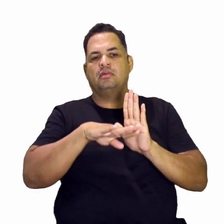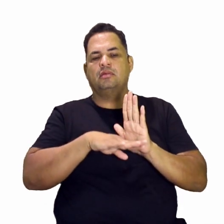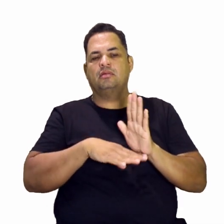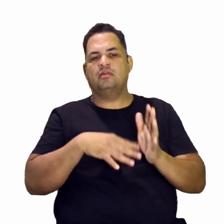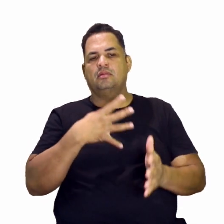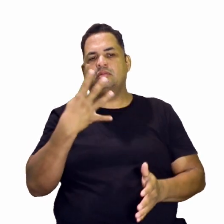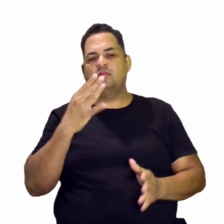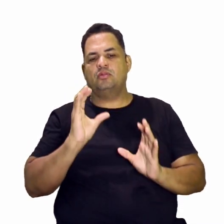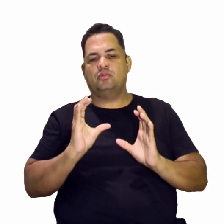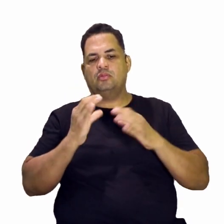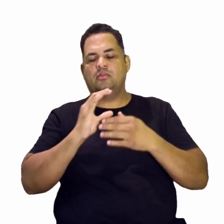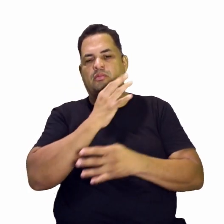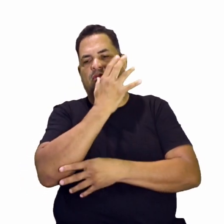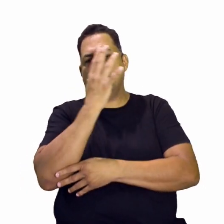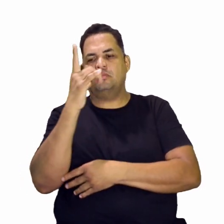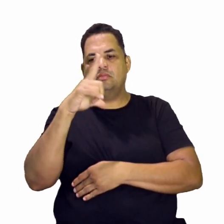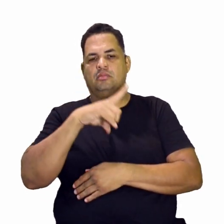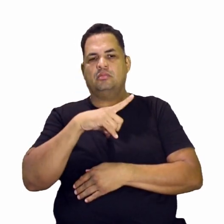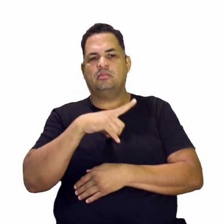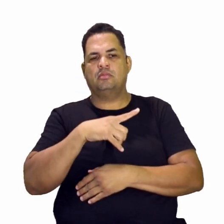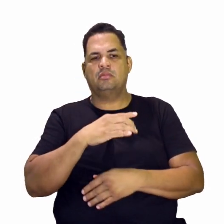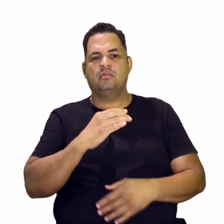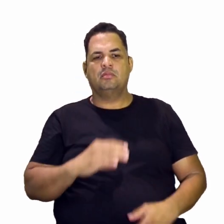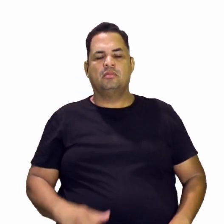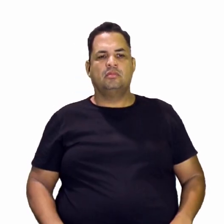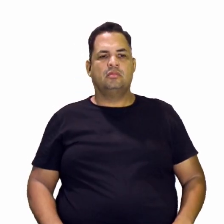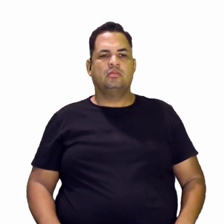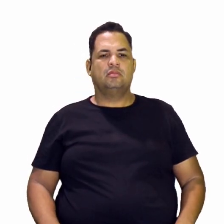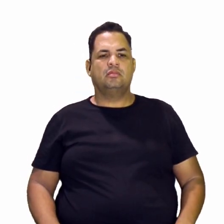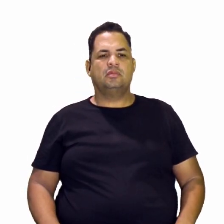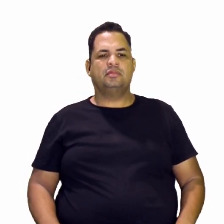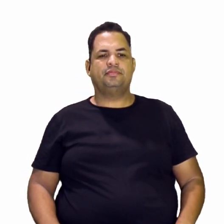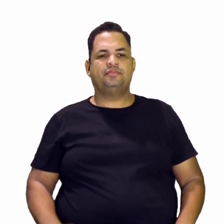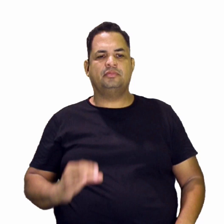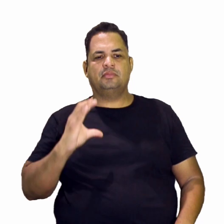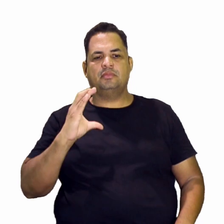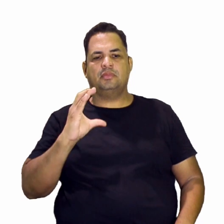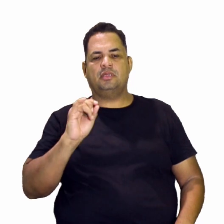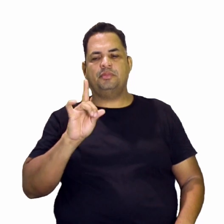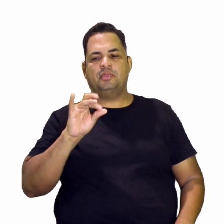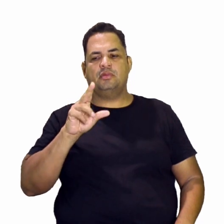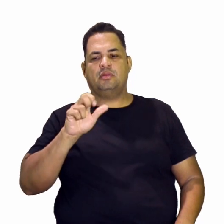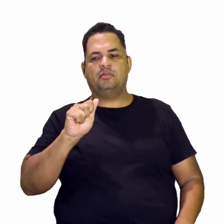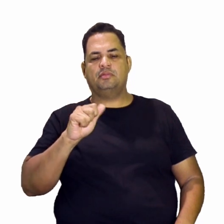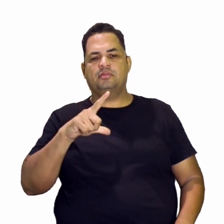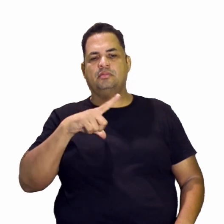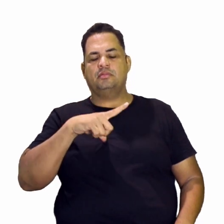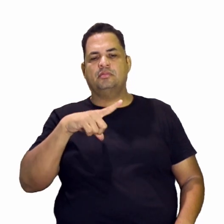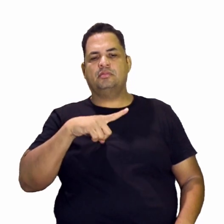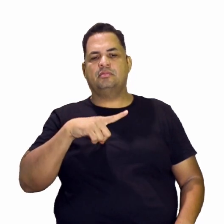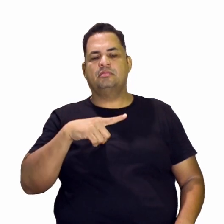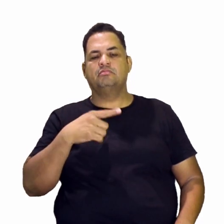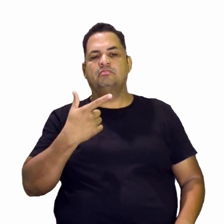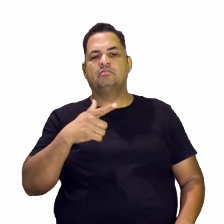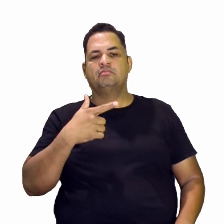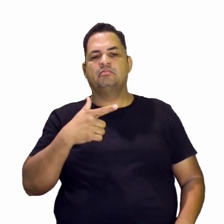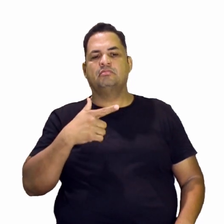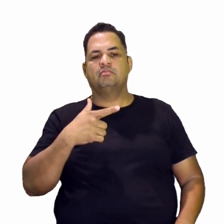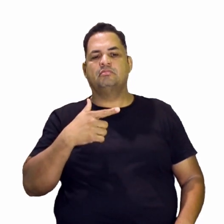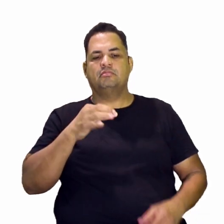grupos de vegetais. Então, nós vamos ter as criptógamas. O que é a mesma criptógamas? São plantas que não